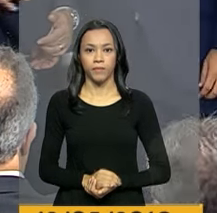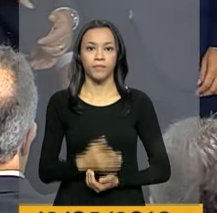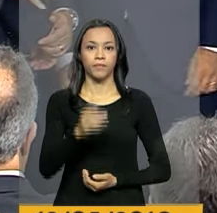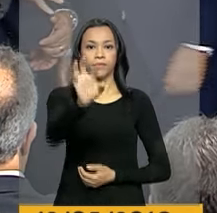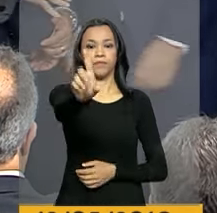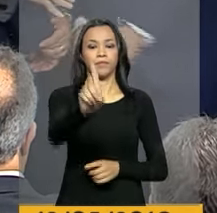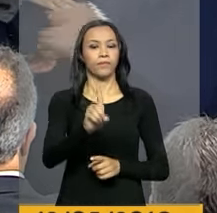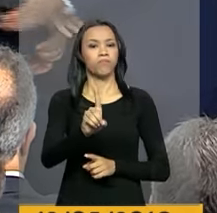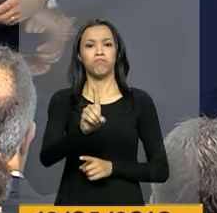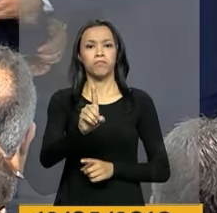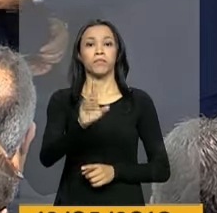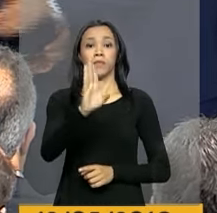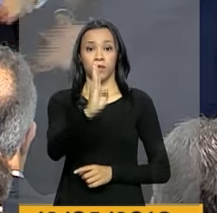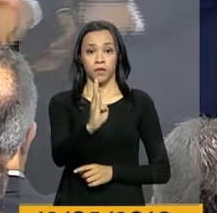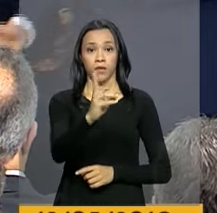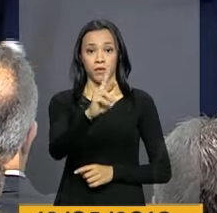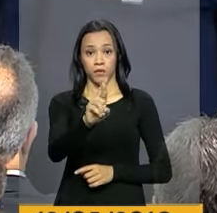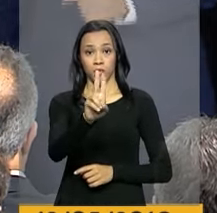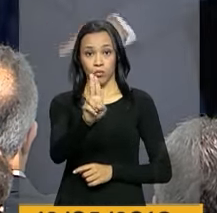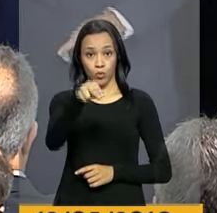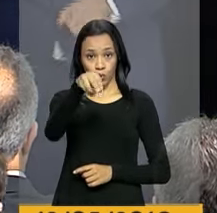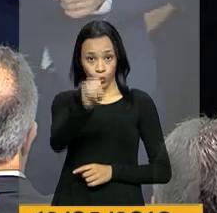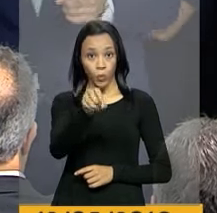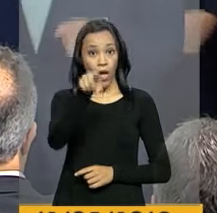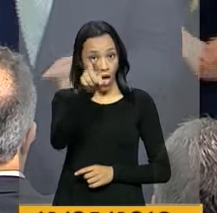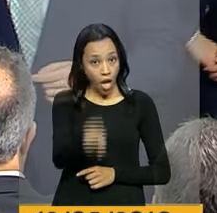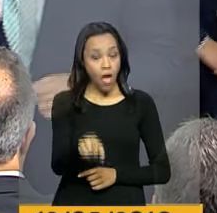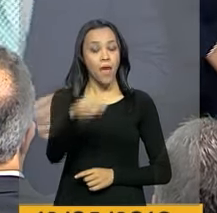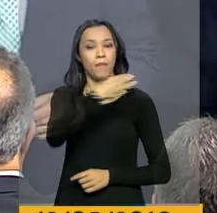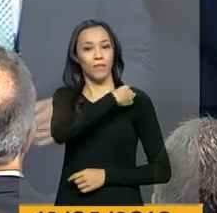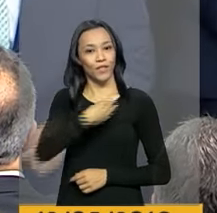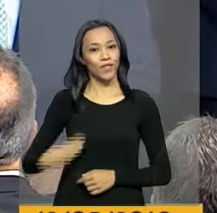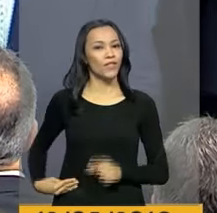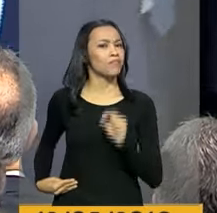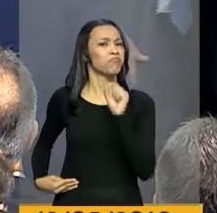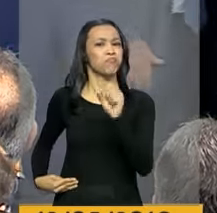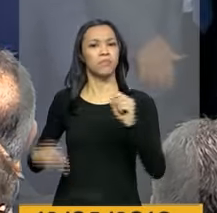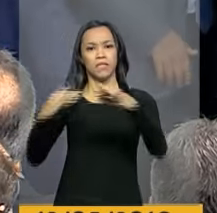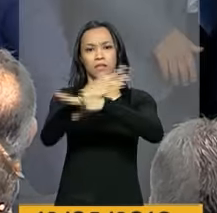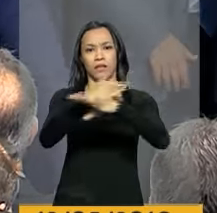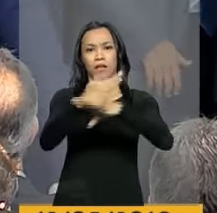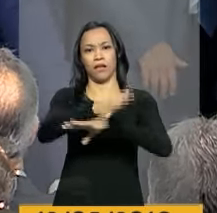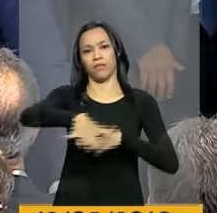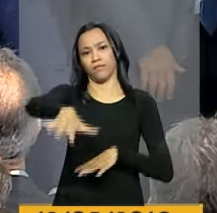Bruno Cavalcante de Araújo, Ministro de Estado das Cidades.